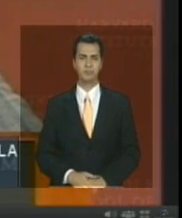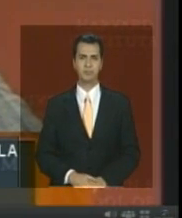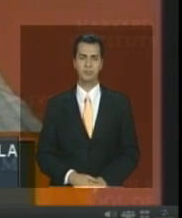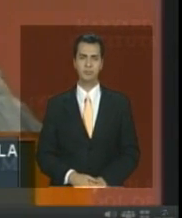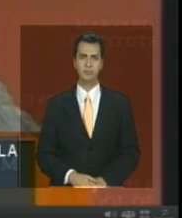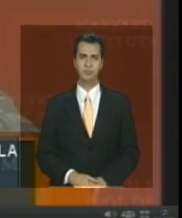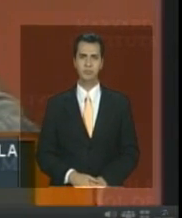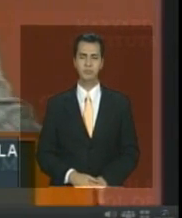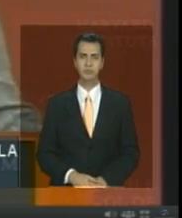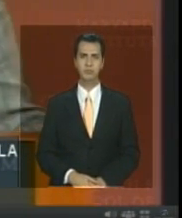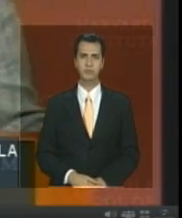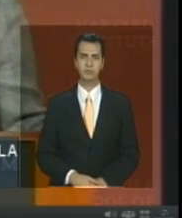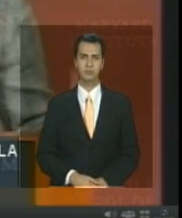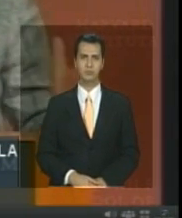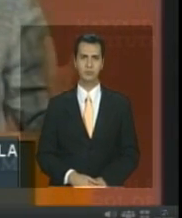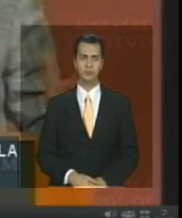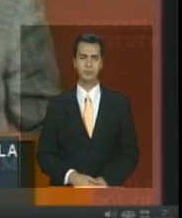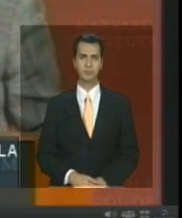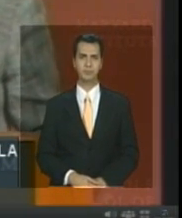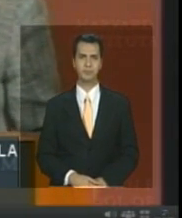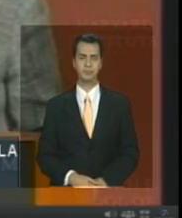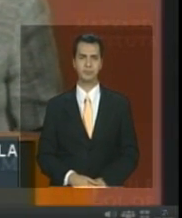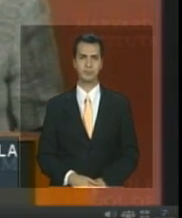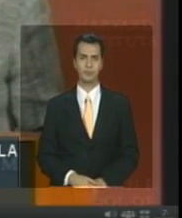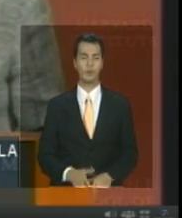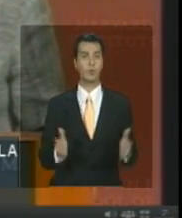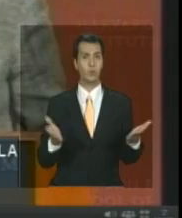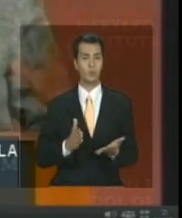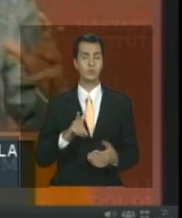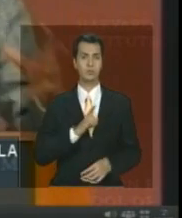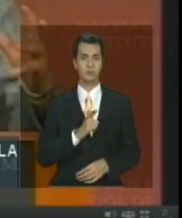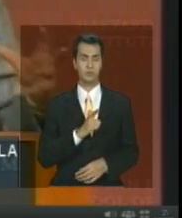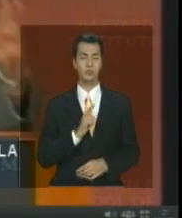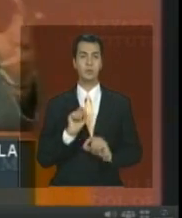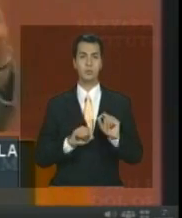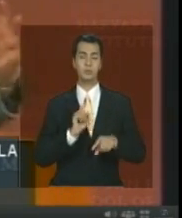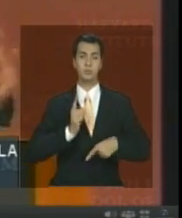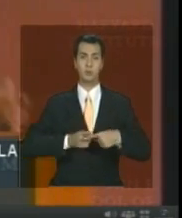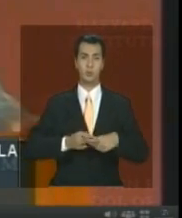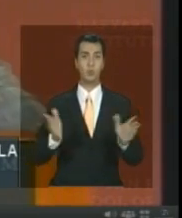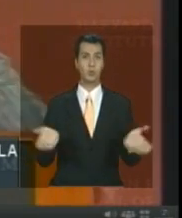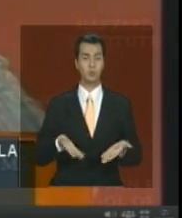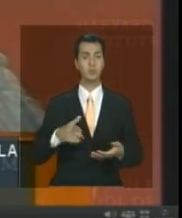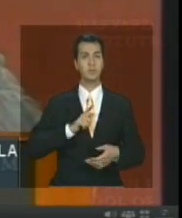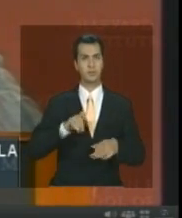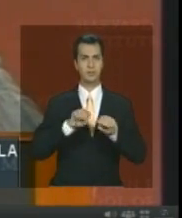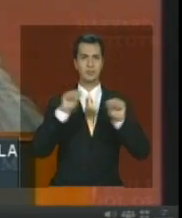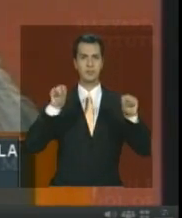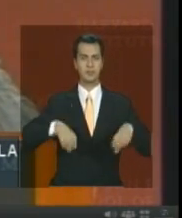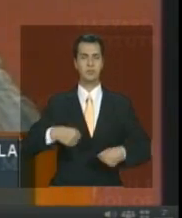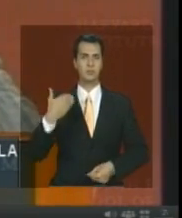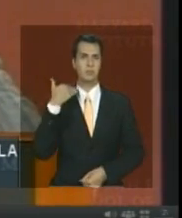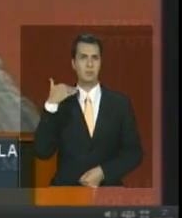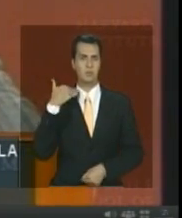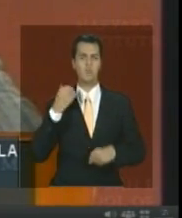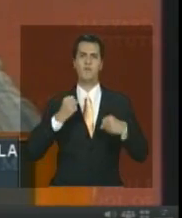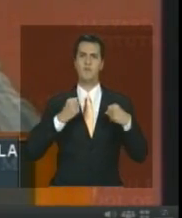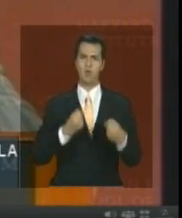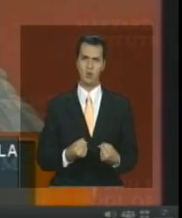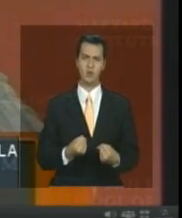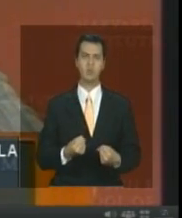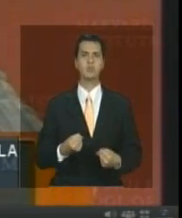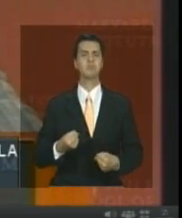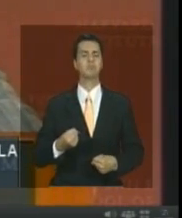temos hoje, até porque temos um sistema bancário sólido e sadio, nós temos condições de